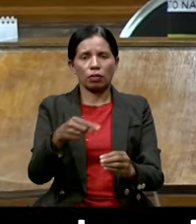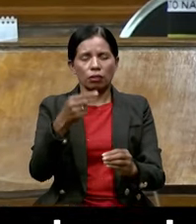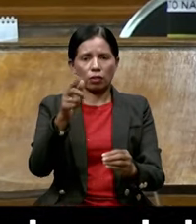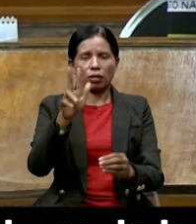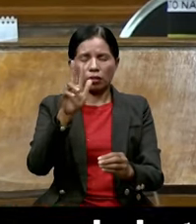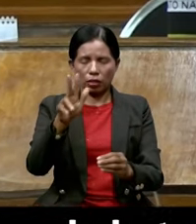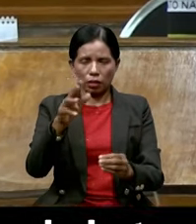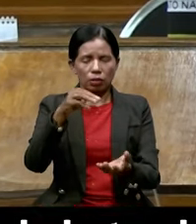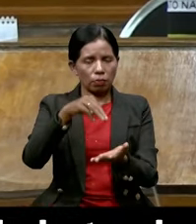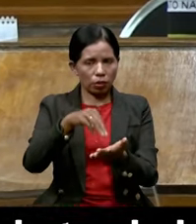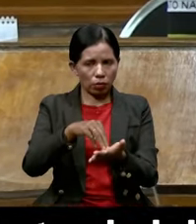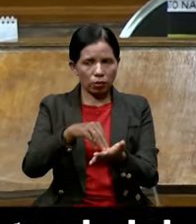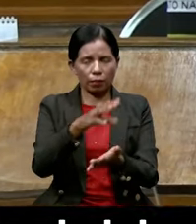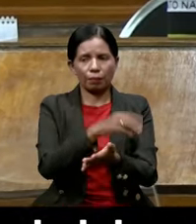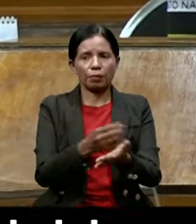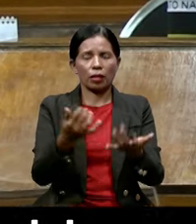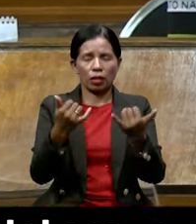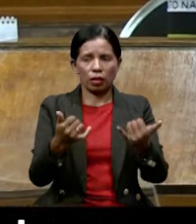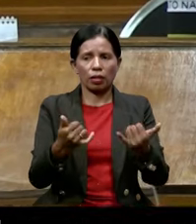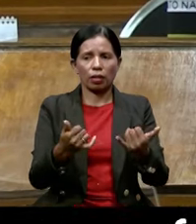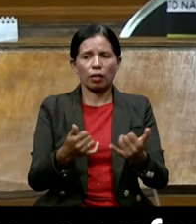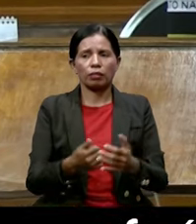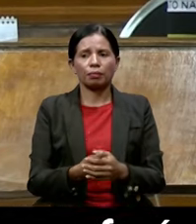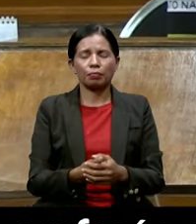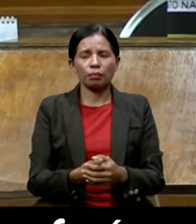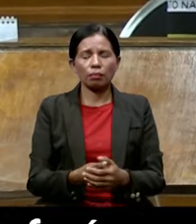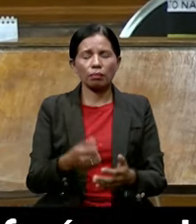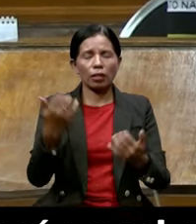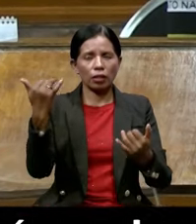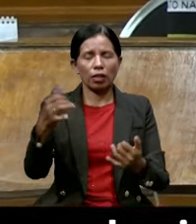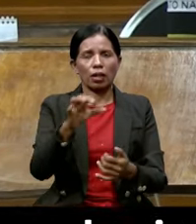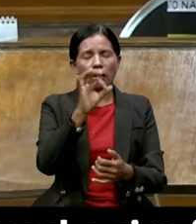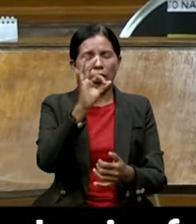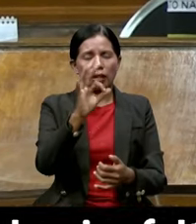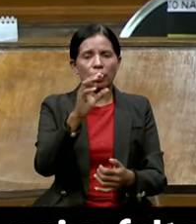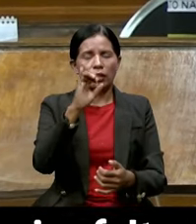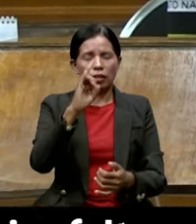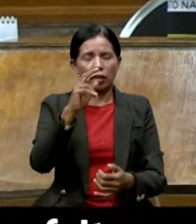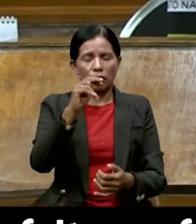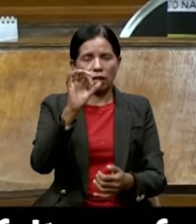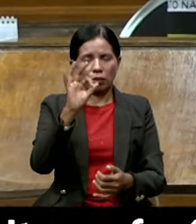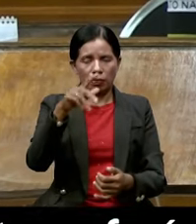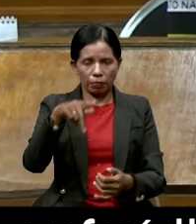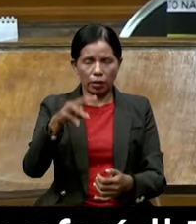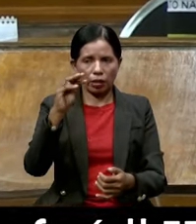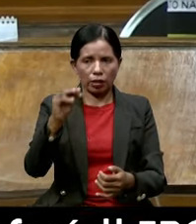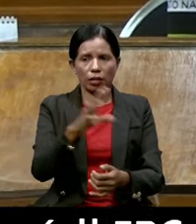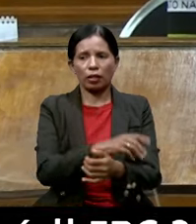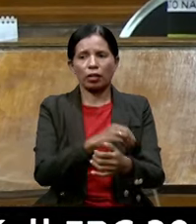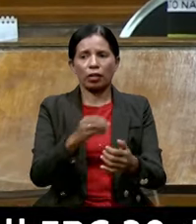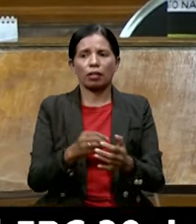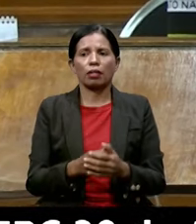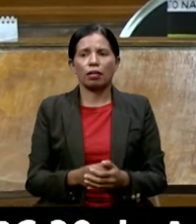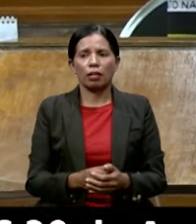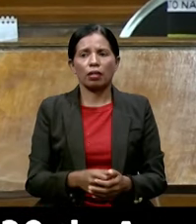4,3 milhões de dólares agora i ela INFPM se razer ela nessa informação mai ho si INFPM